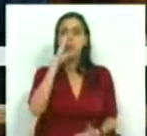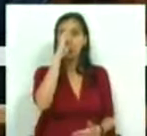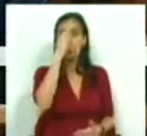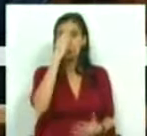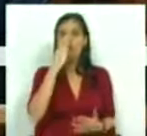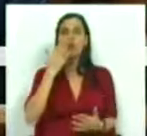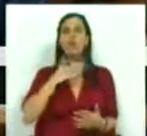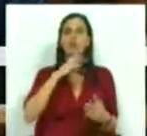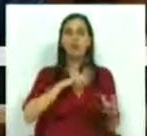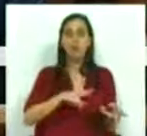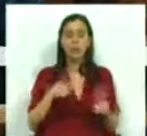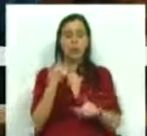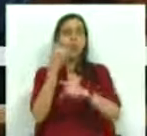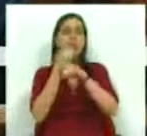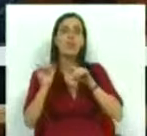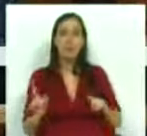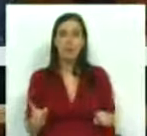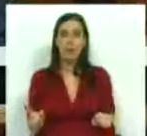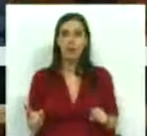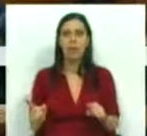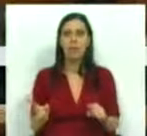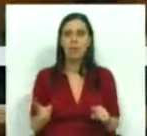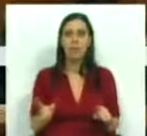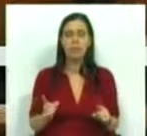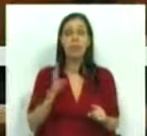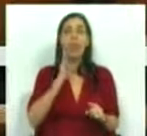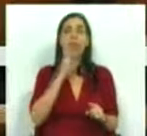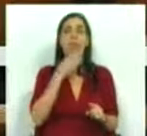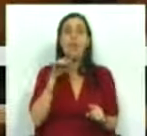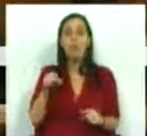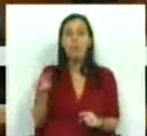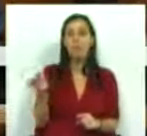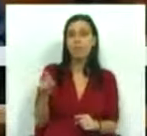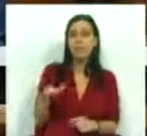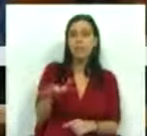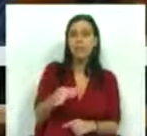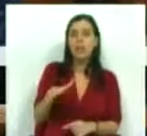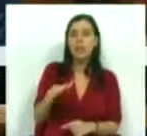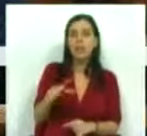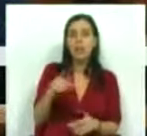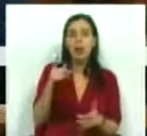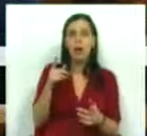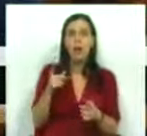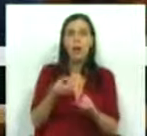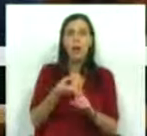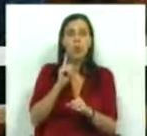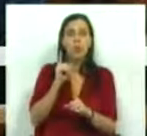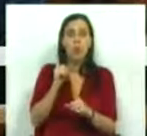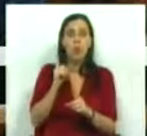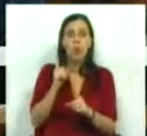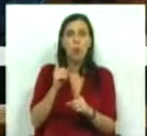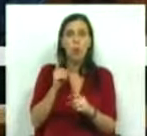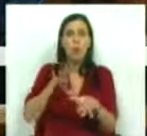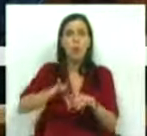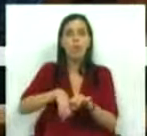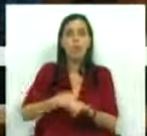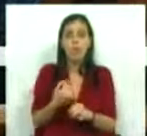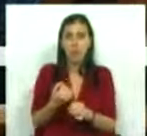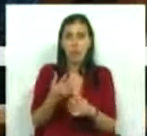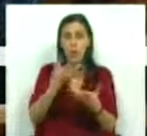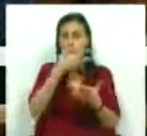esforço transitório e excepcional, em função da circunstância de não pairar sobre eles o